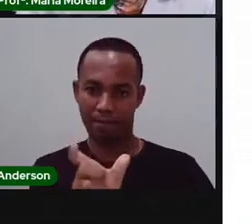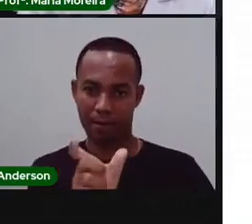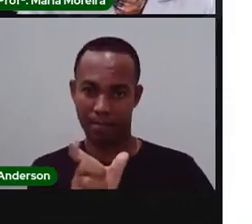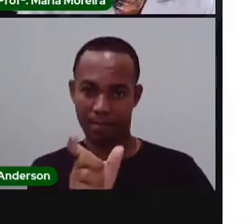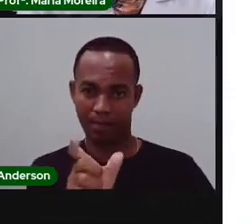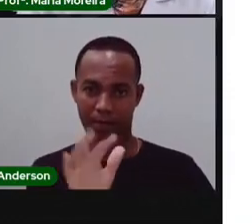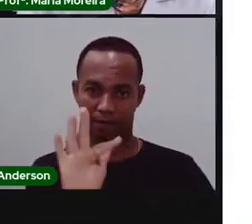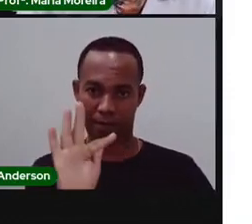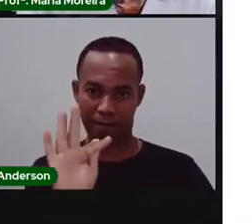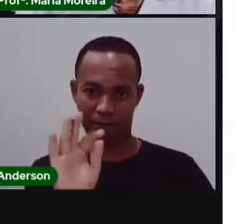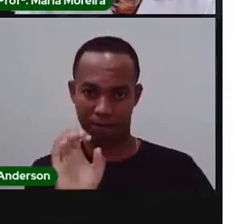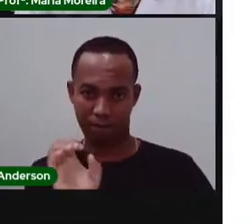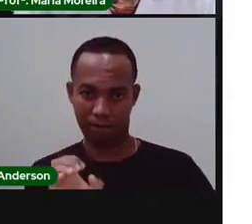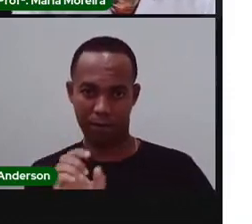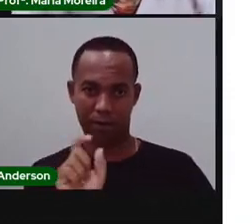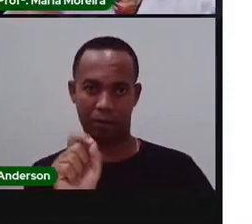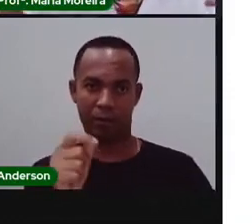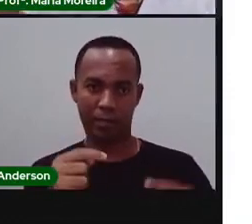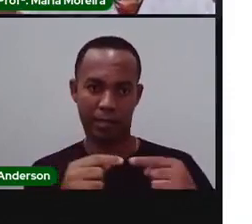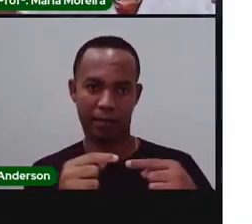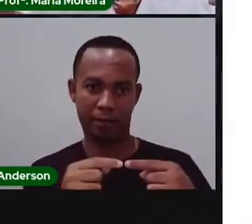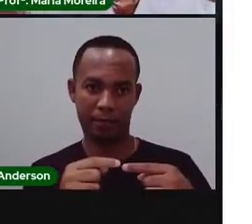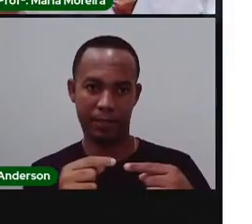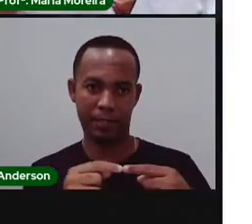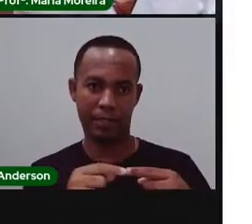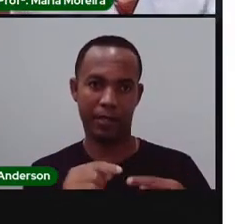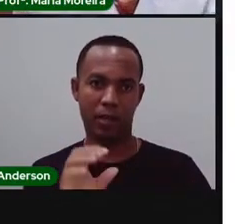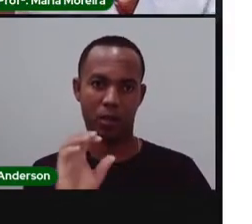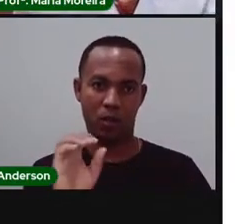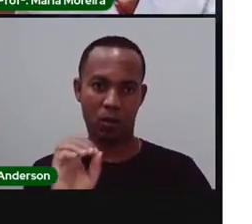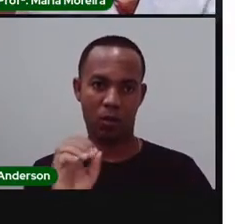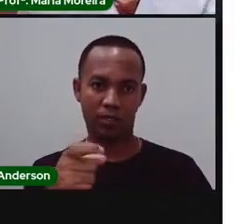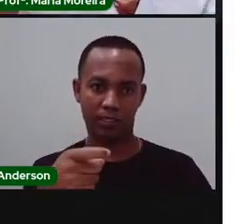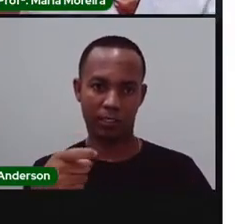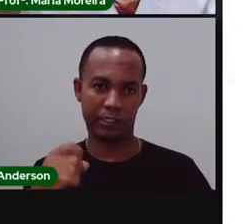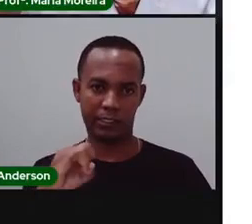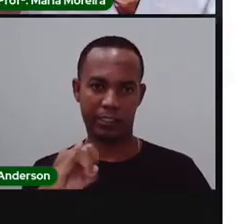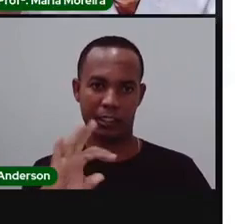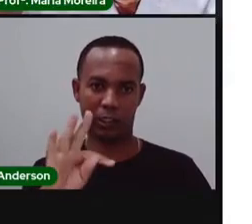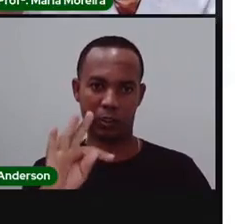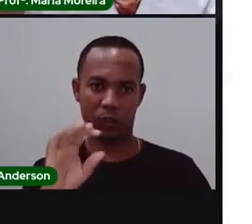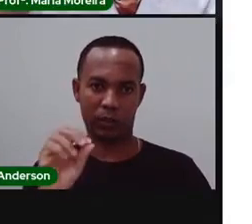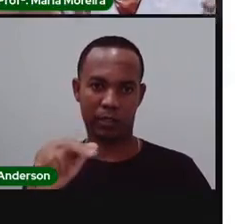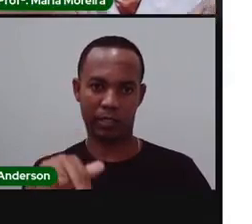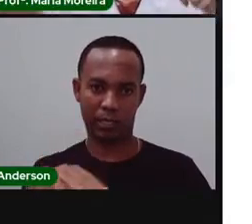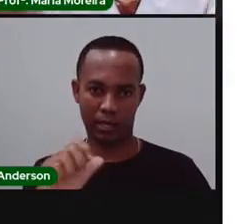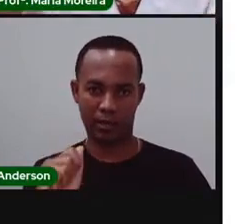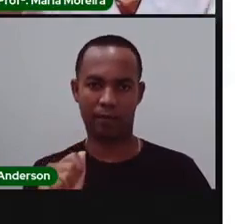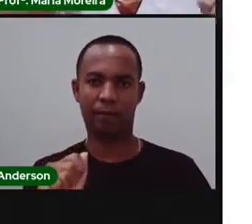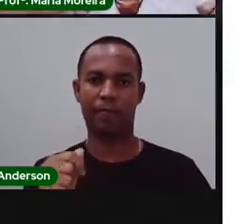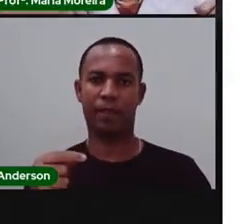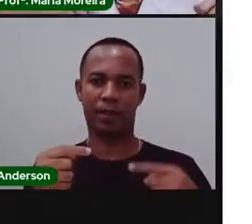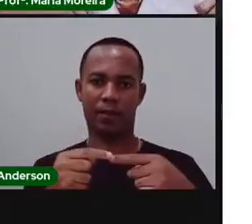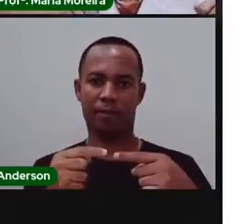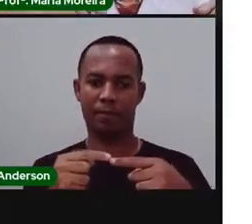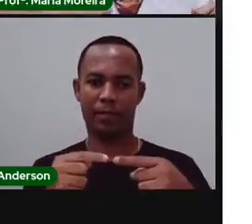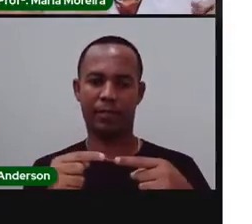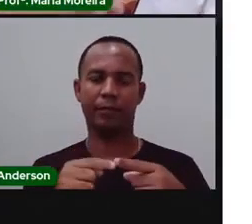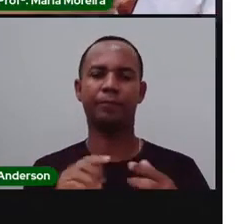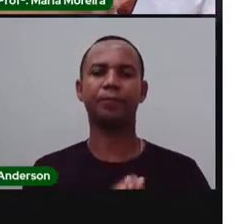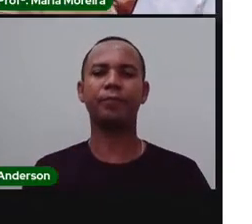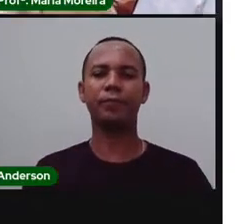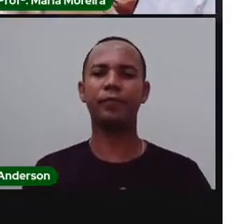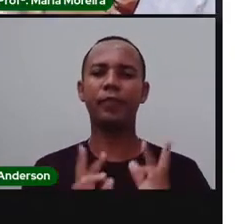mais forte. Então, é só a gente pensar em aquela brincadeira de criança, que vocês já brincam na